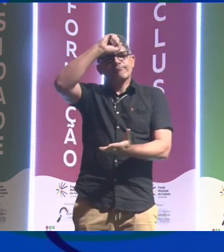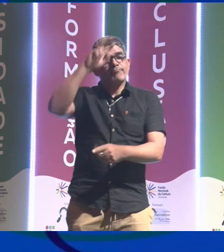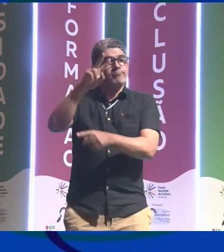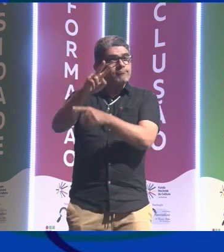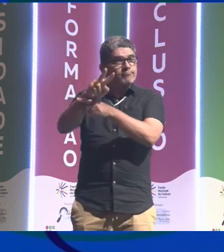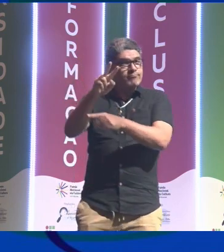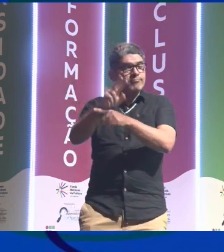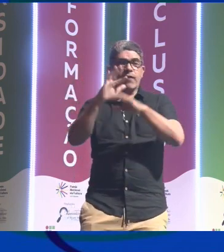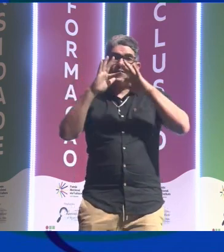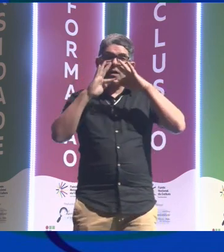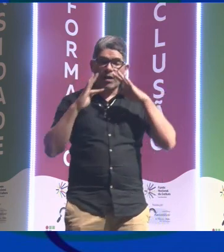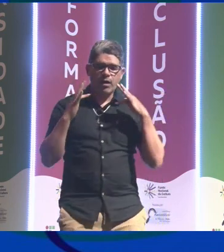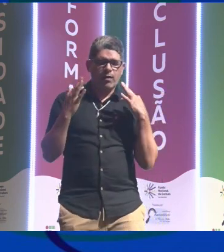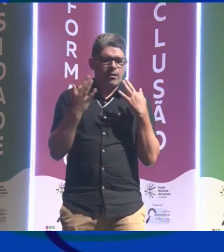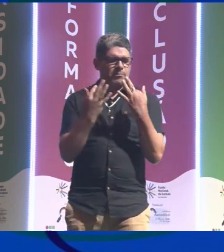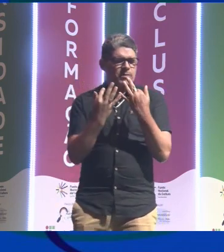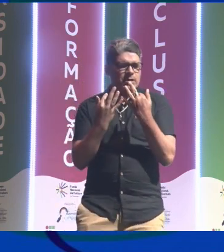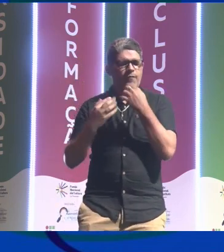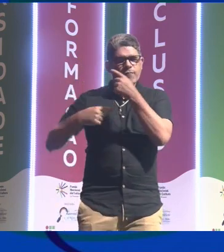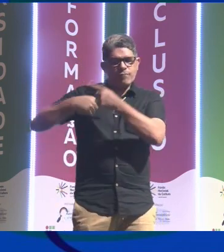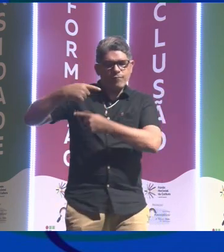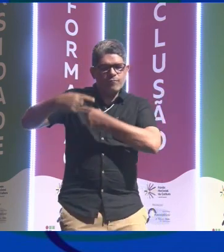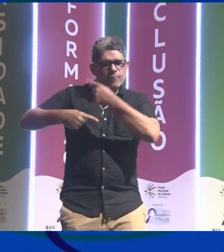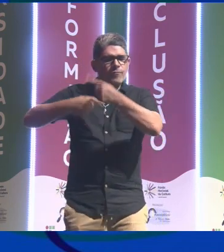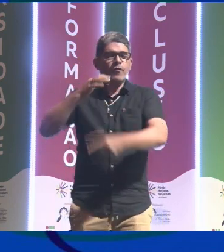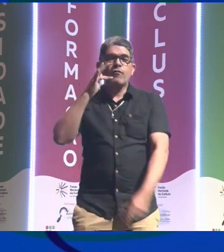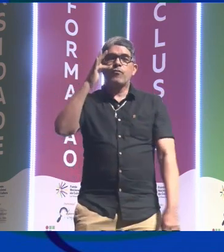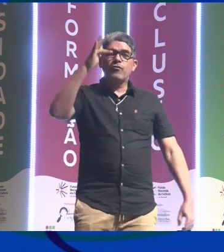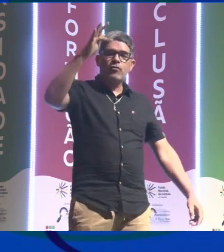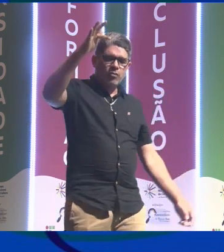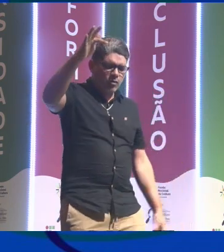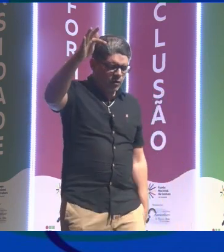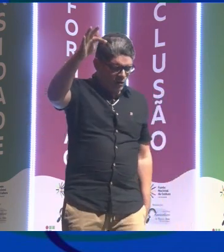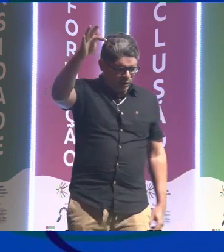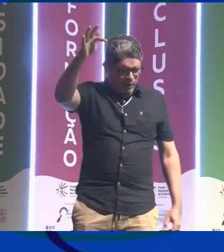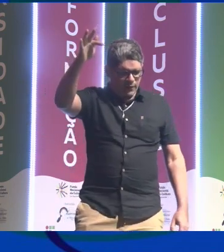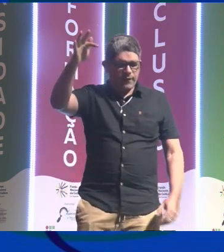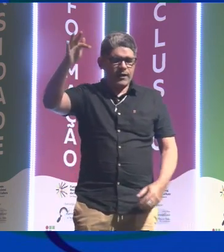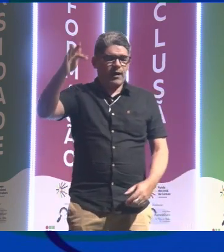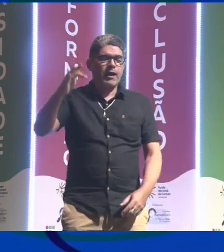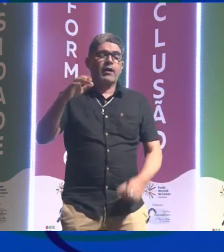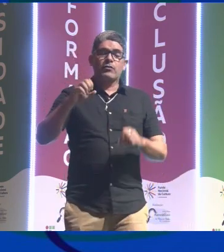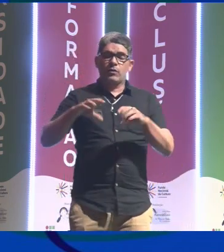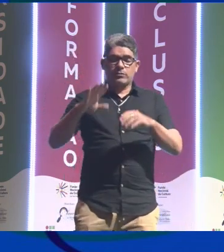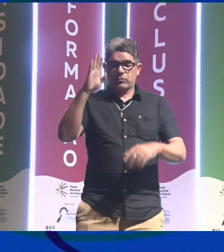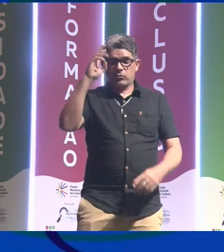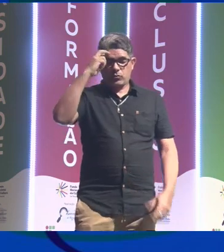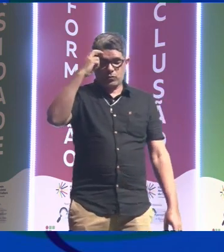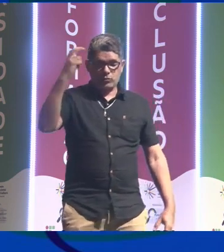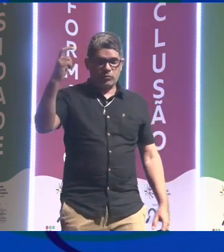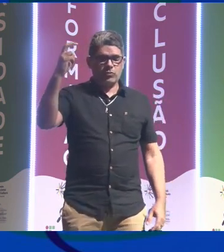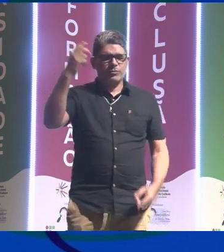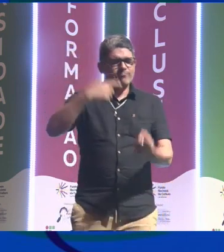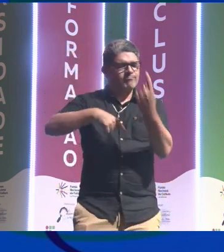a raiz para a geração futura. Educação